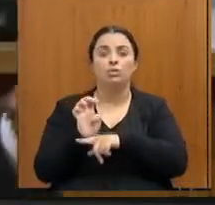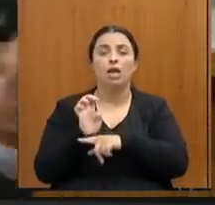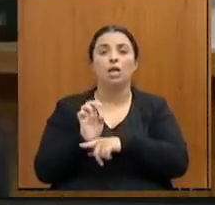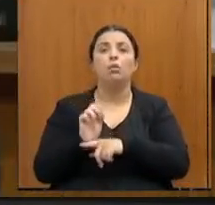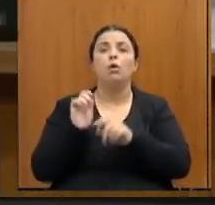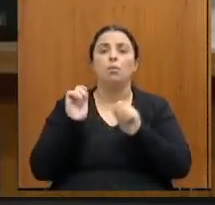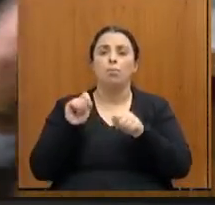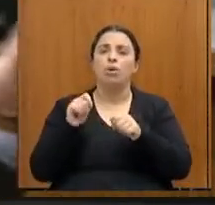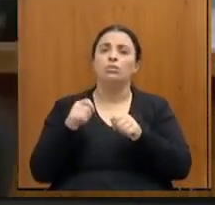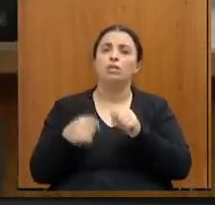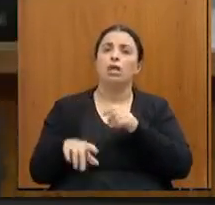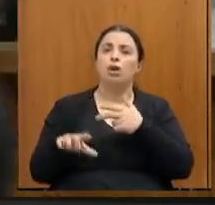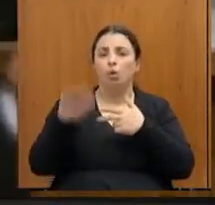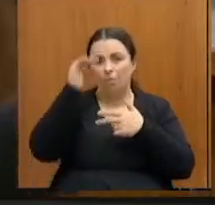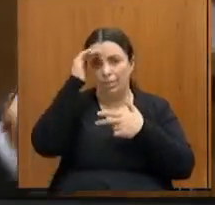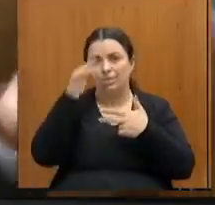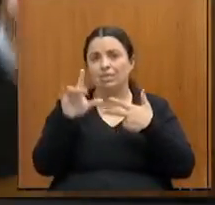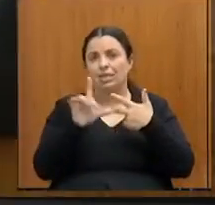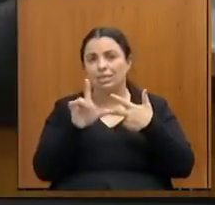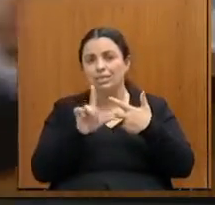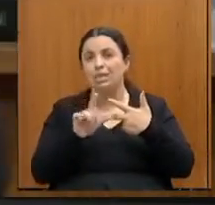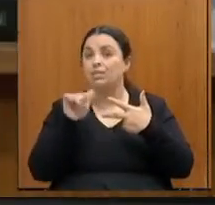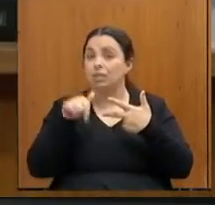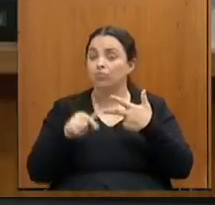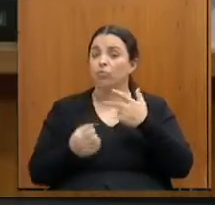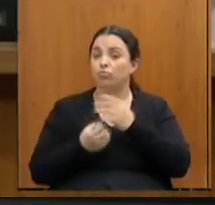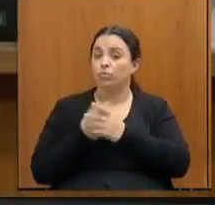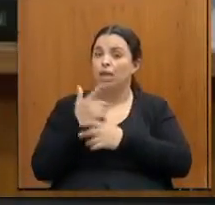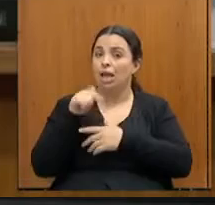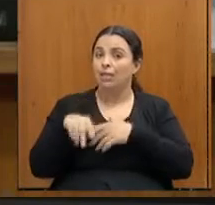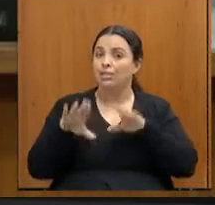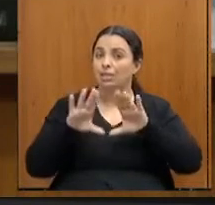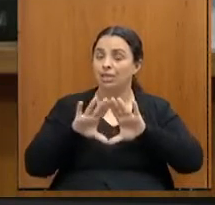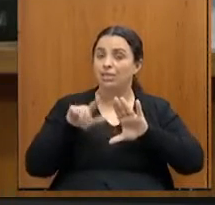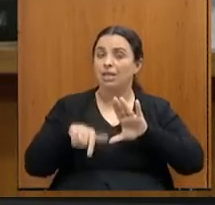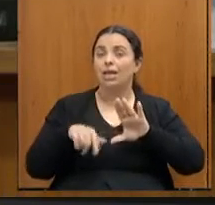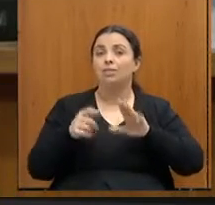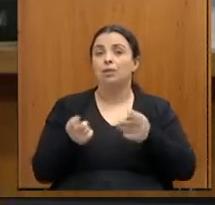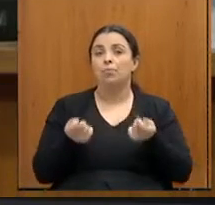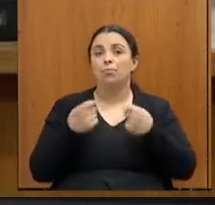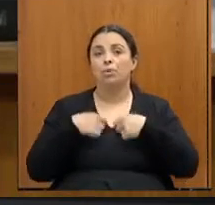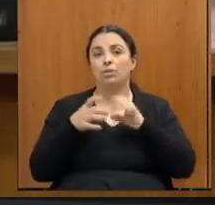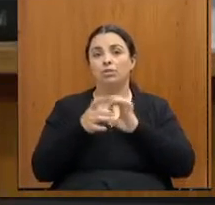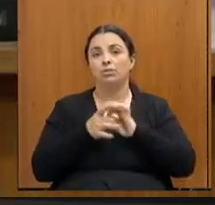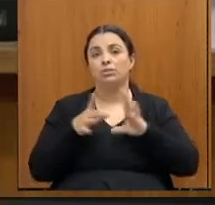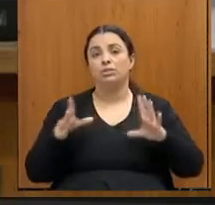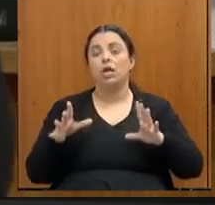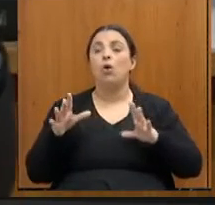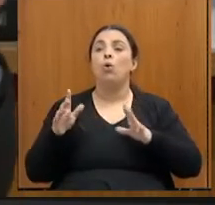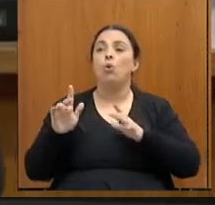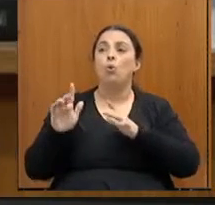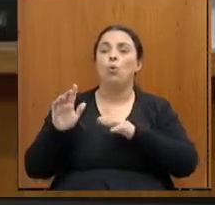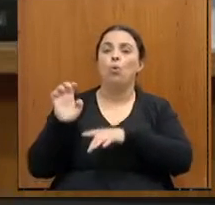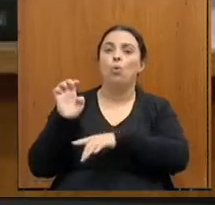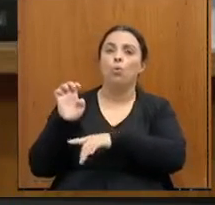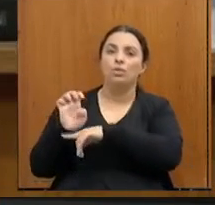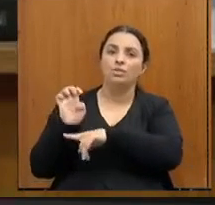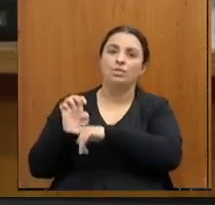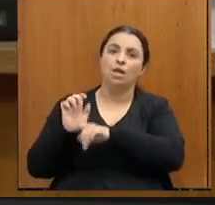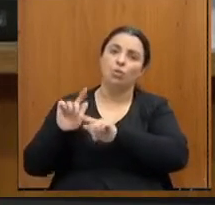aqui analisadas construídas possam deixar né permitir a atuação do Estado em Bom